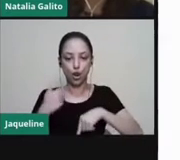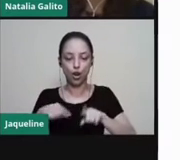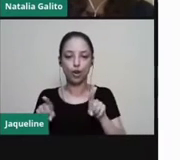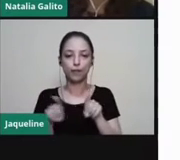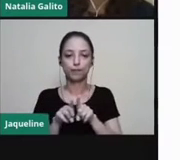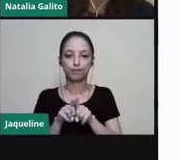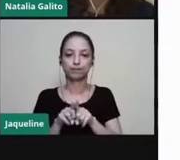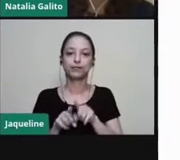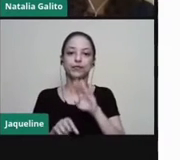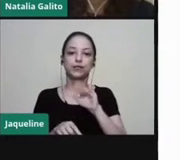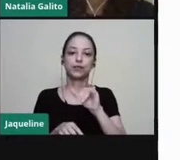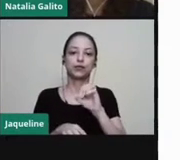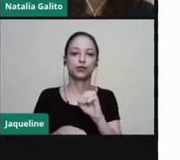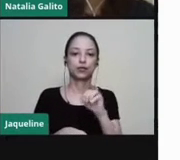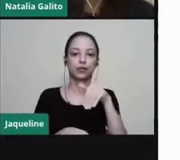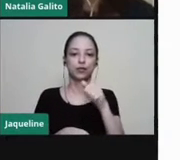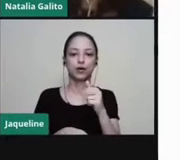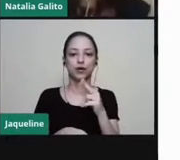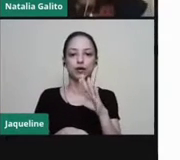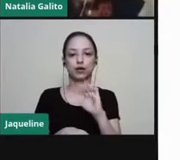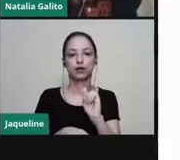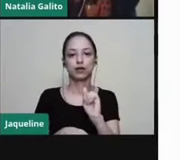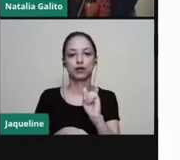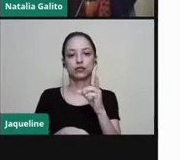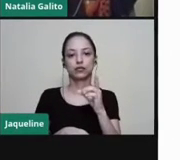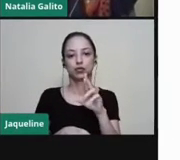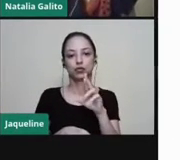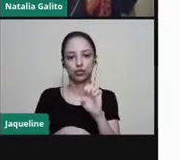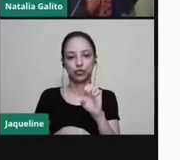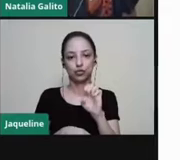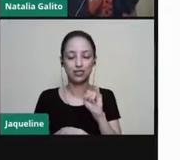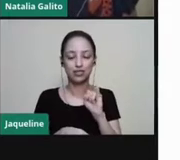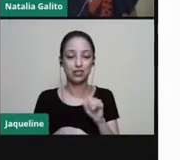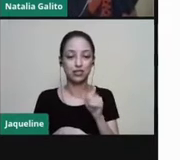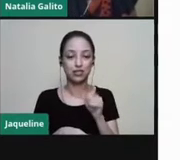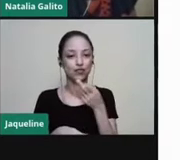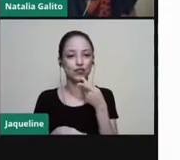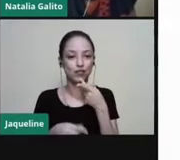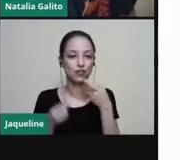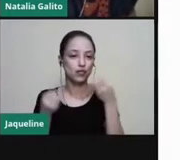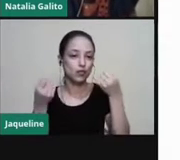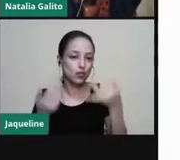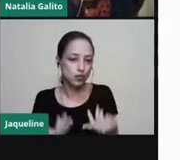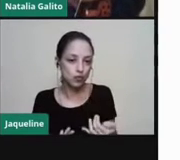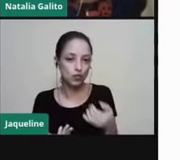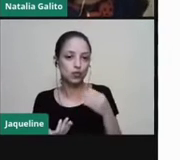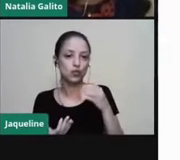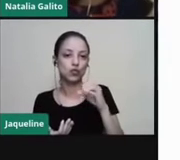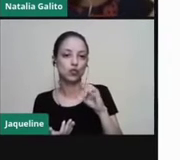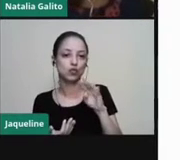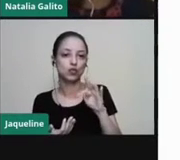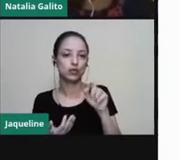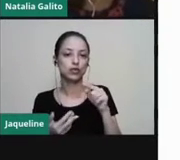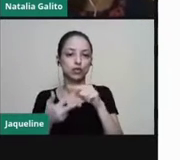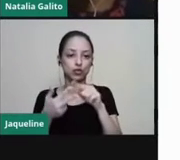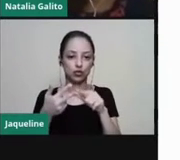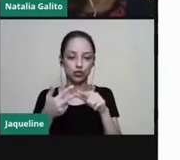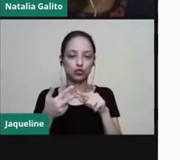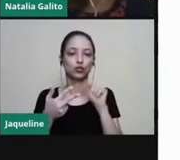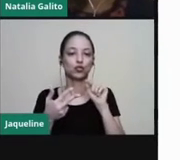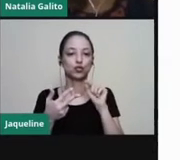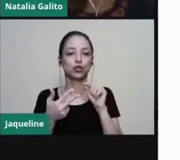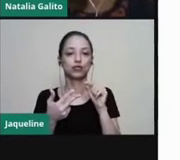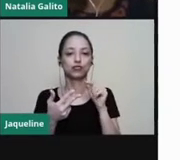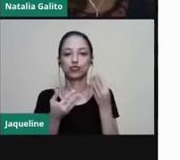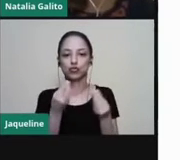biomarcadores. Se a gente for falar um pouquinho de cultura, nós temos 2 tipos de cultura, a cultura